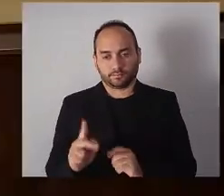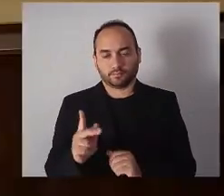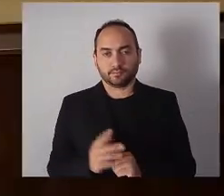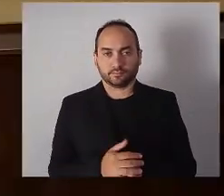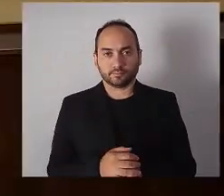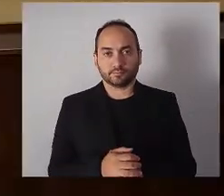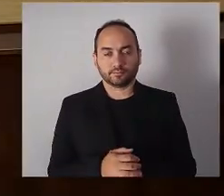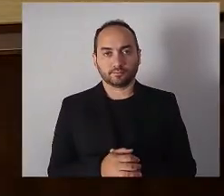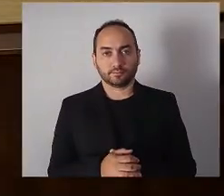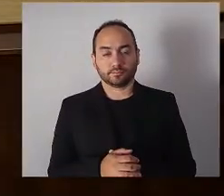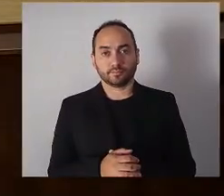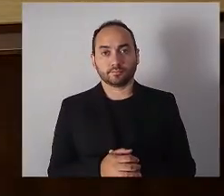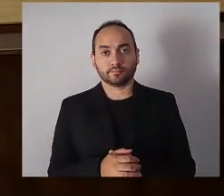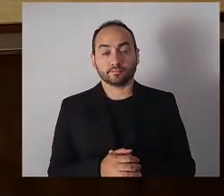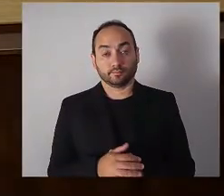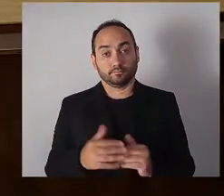Então,